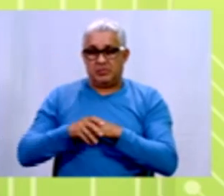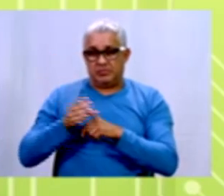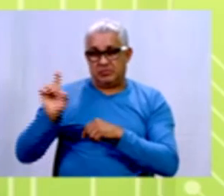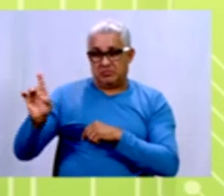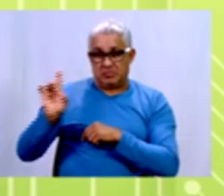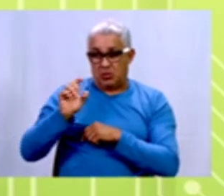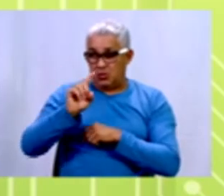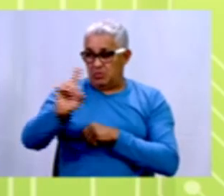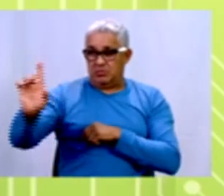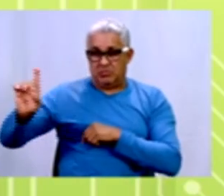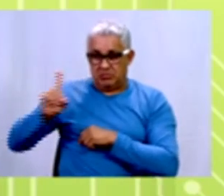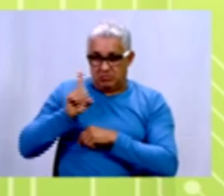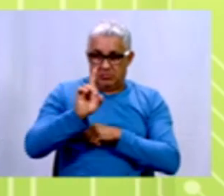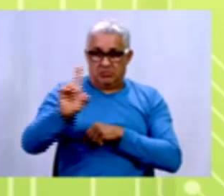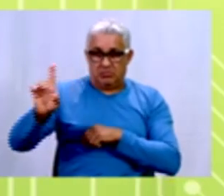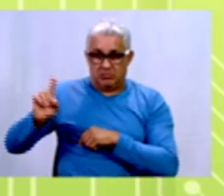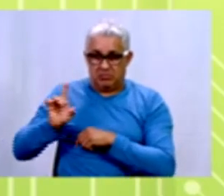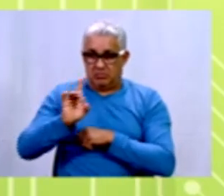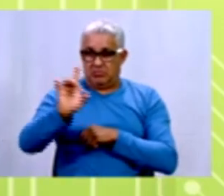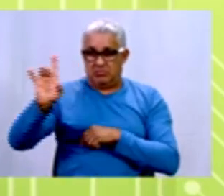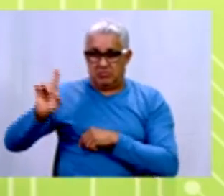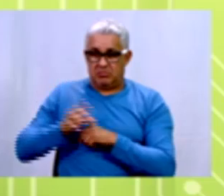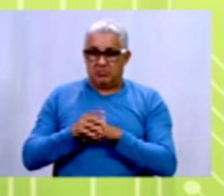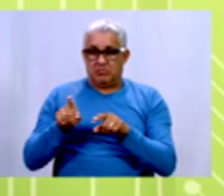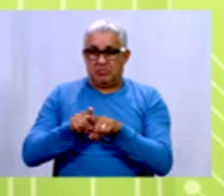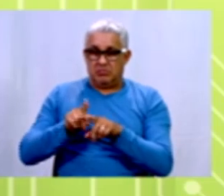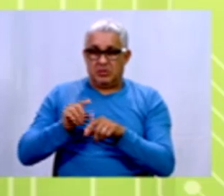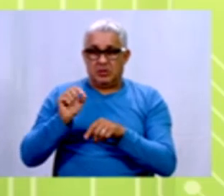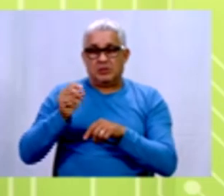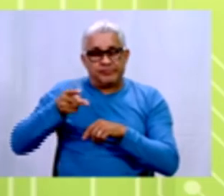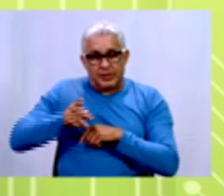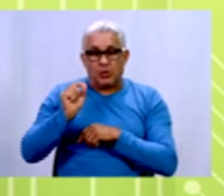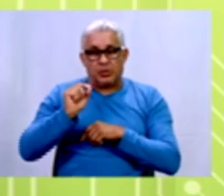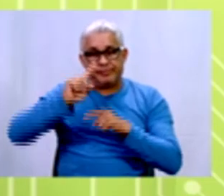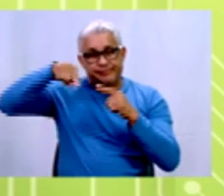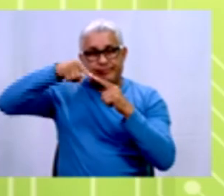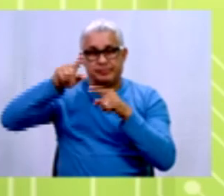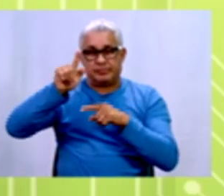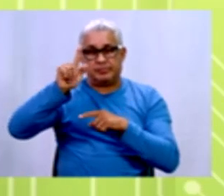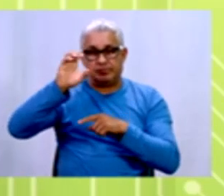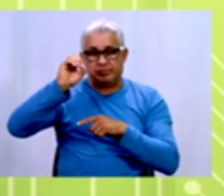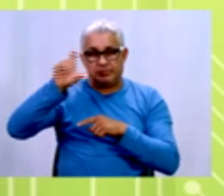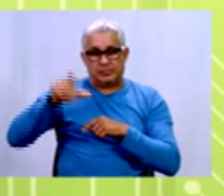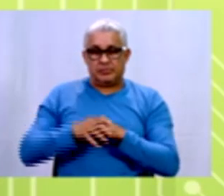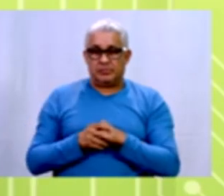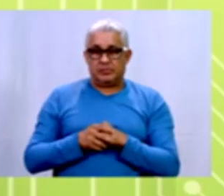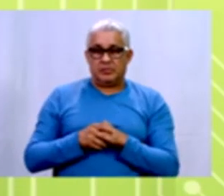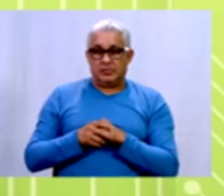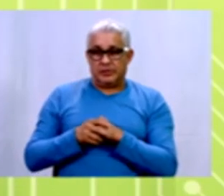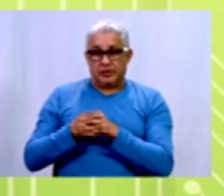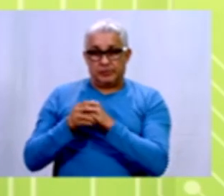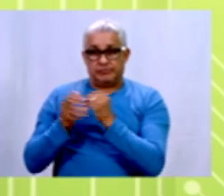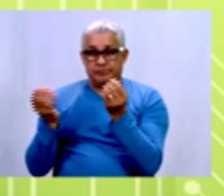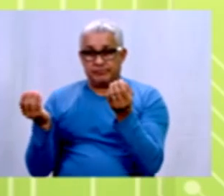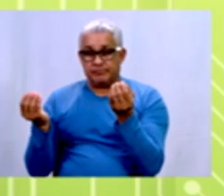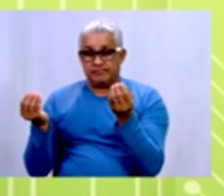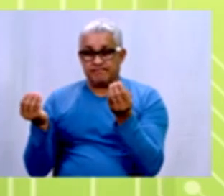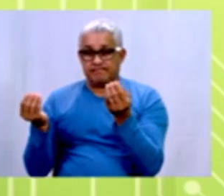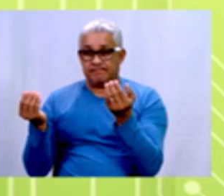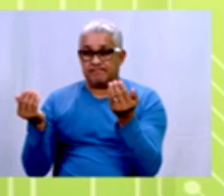seu papel, desempenhando o seu papel da forma mais adequada, buscando sempre fazer o gol. Então, isso se encaixa muito